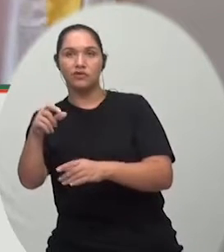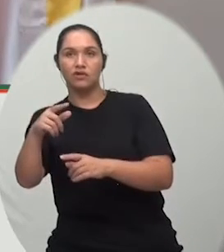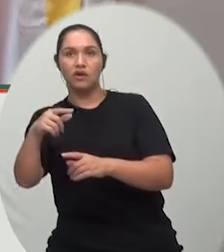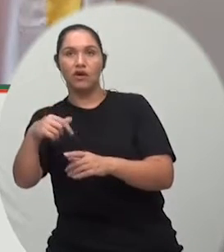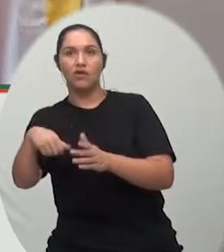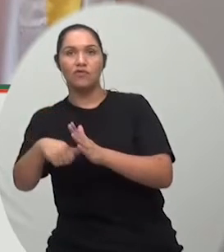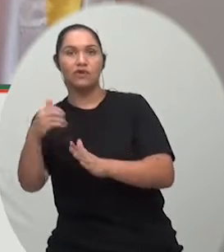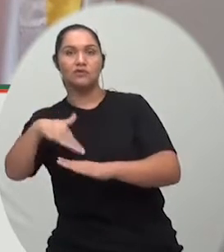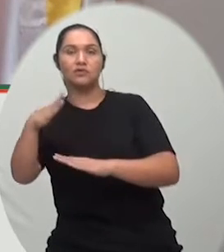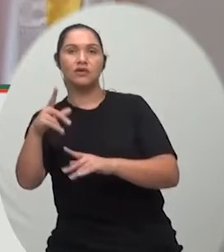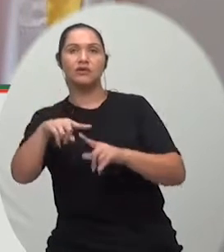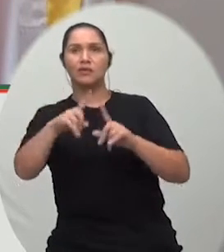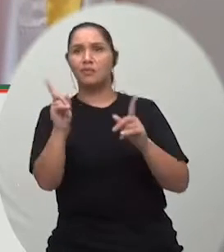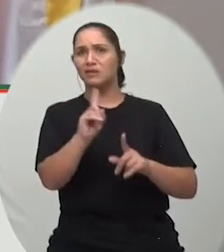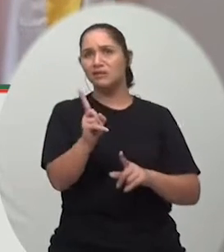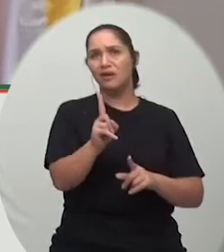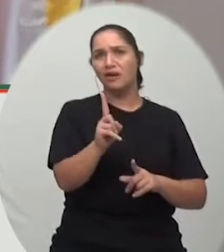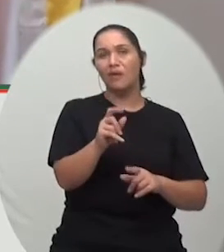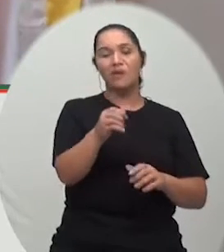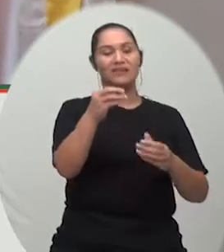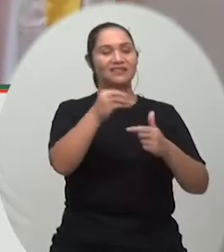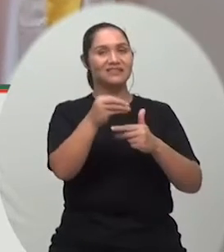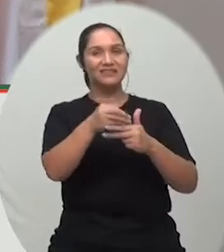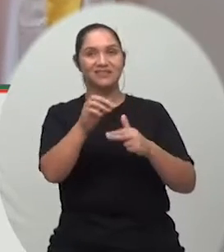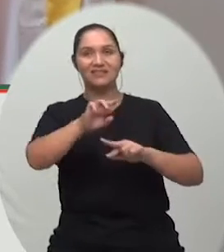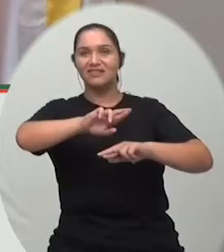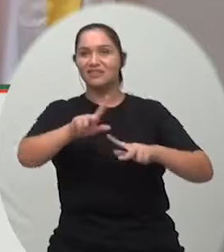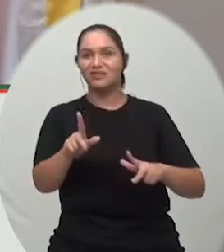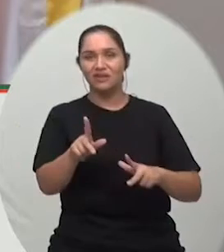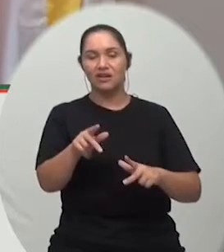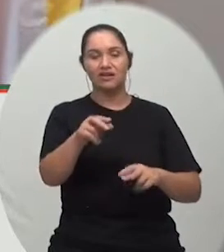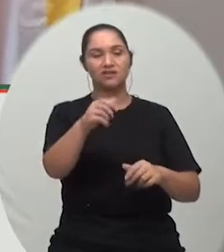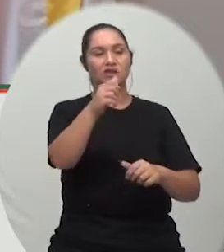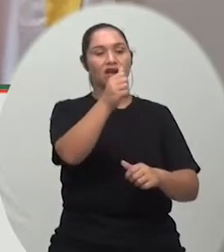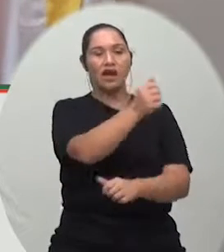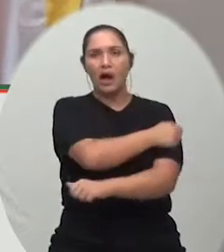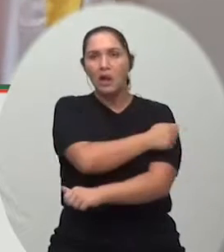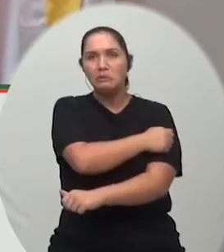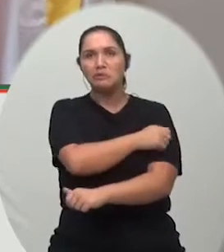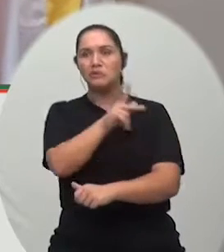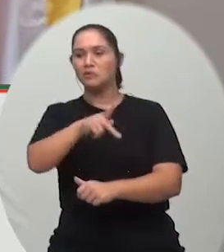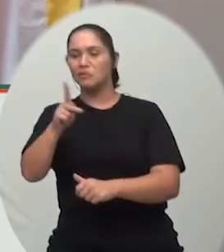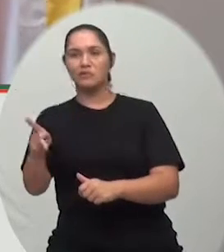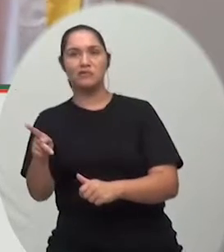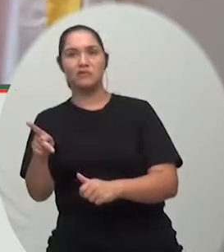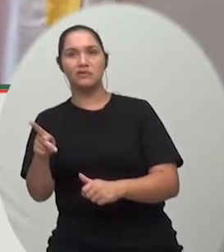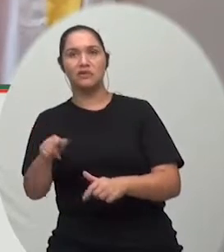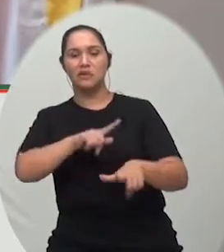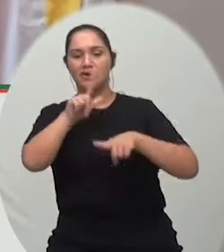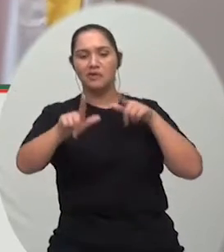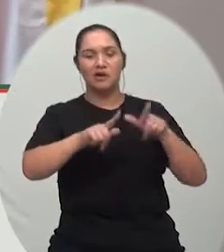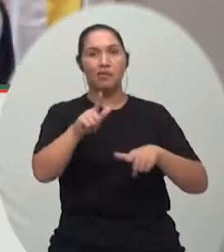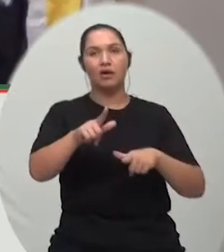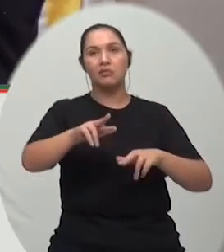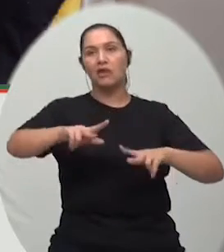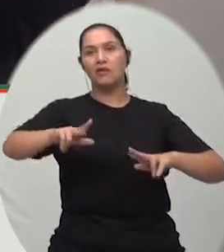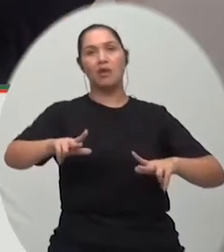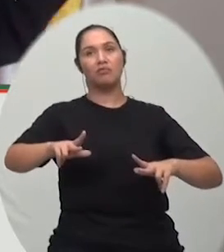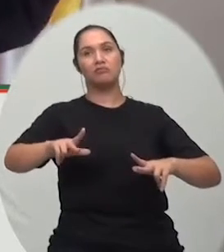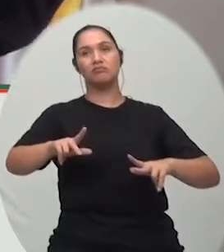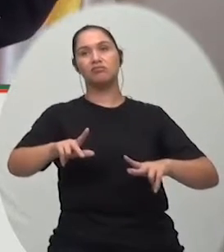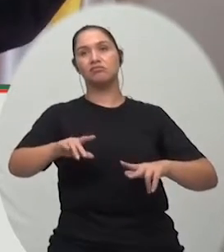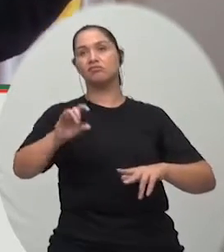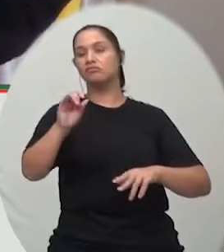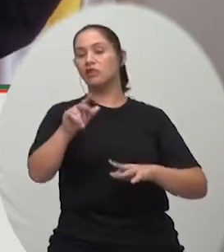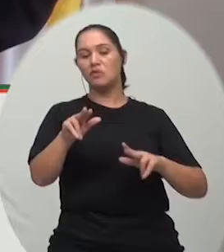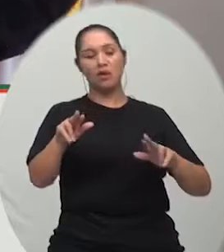mesmo do que o de um professor. Nas eleições da reitoria, o voto de qualquer colaborador, qualquer funcionário, é